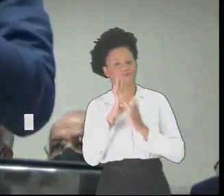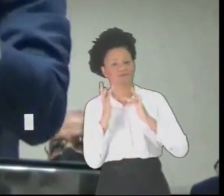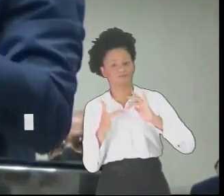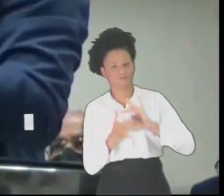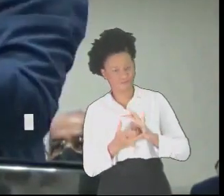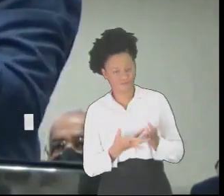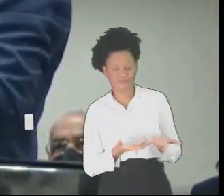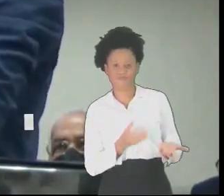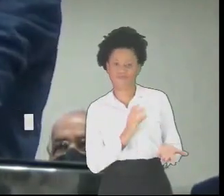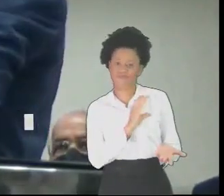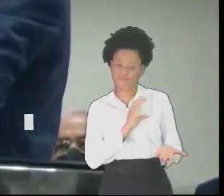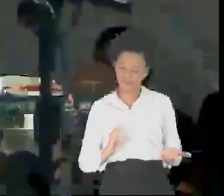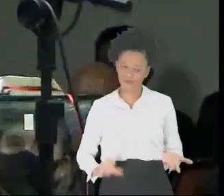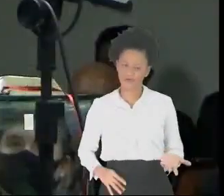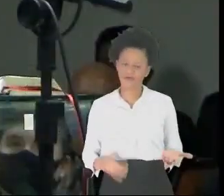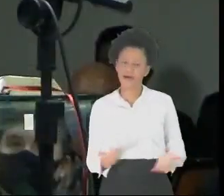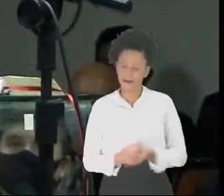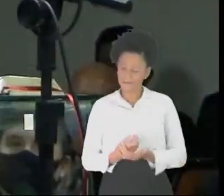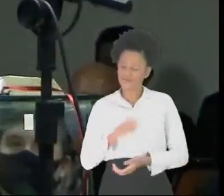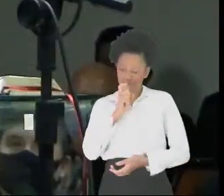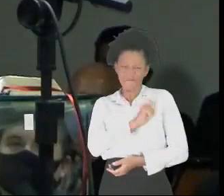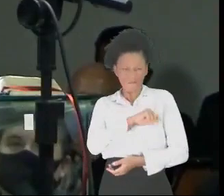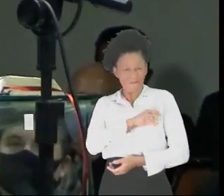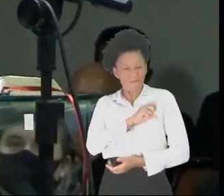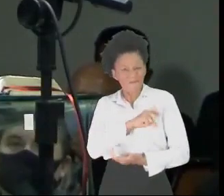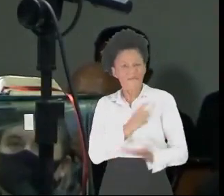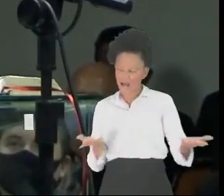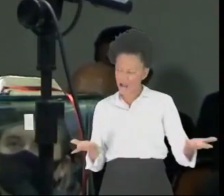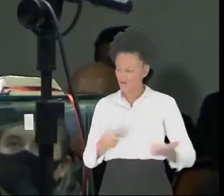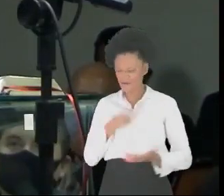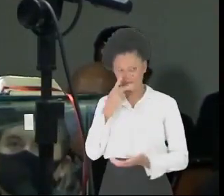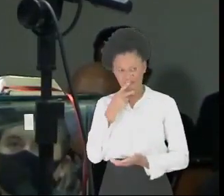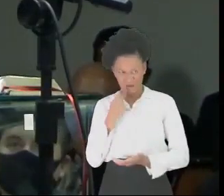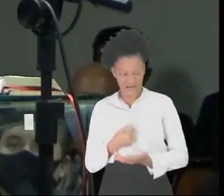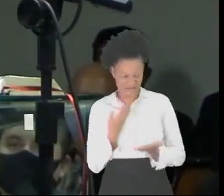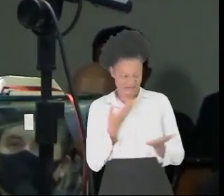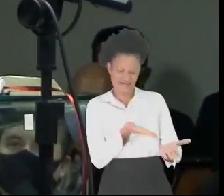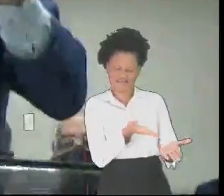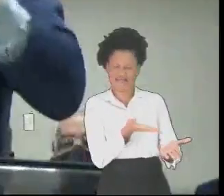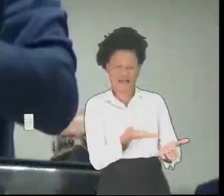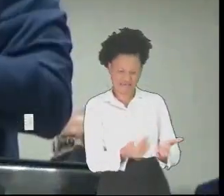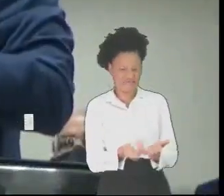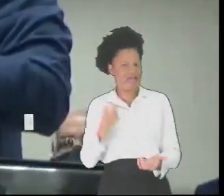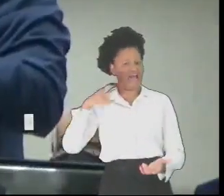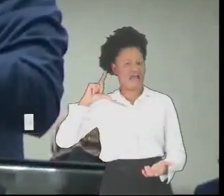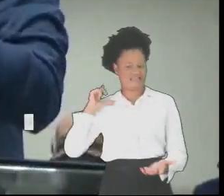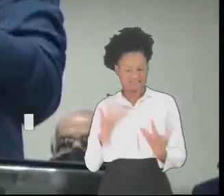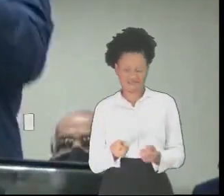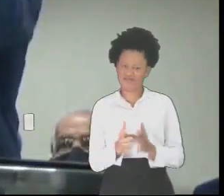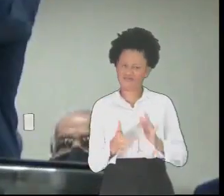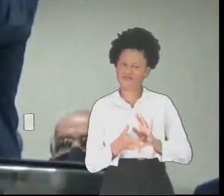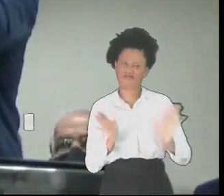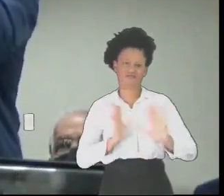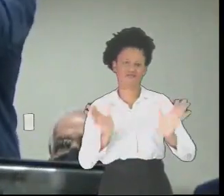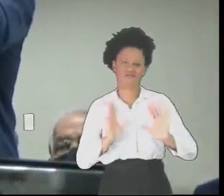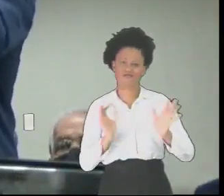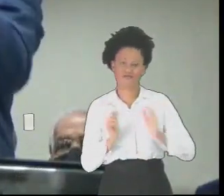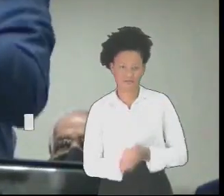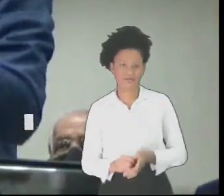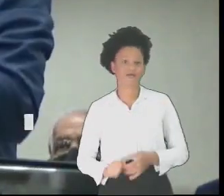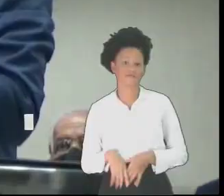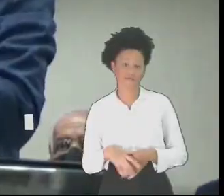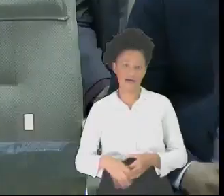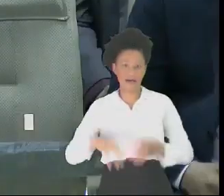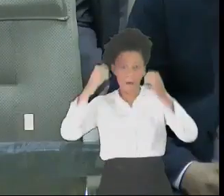preciso ser mau caráter para dizer que isso aqui é a ressurreição quando a gente aceitou Jesus. Pelo amor de Deus, faça isso não. Faça isso não que vai cair um curisco na